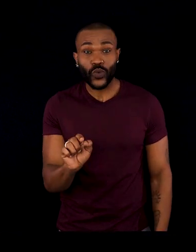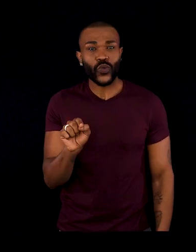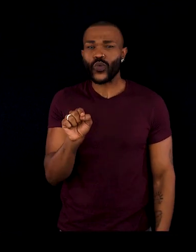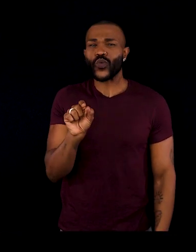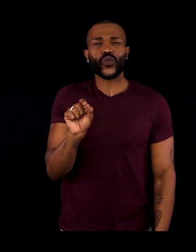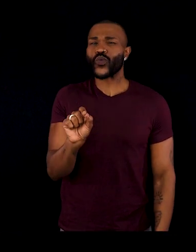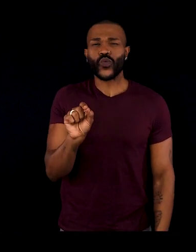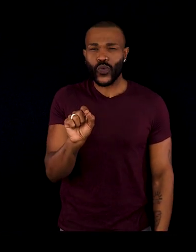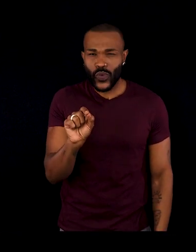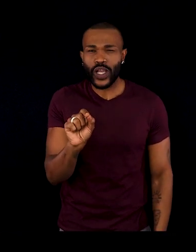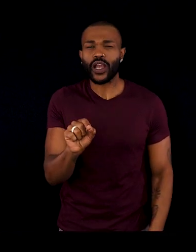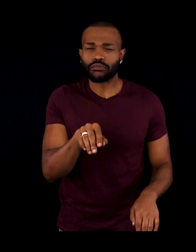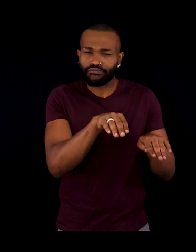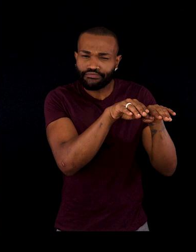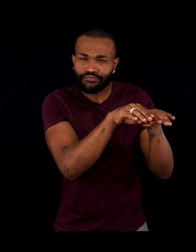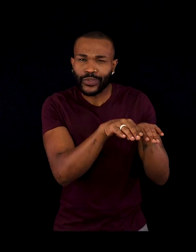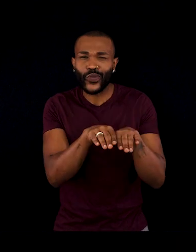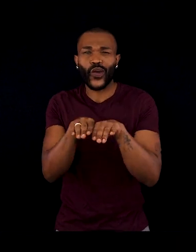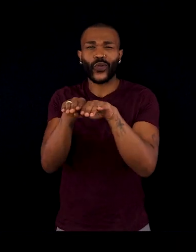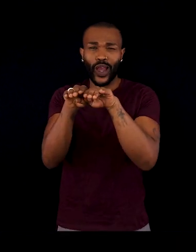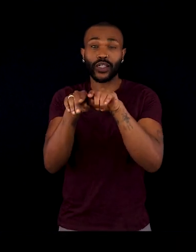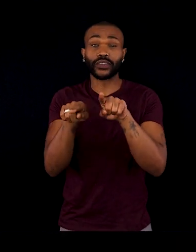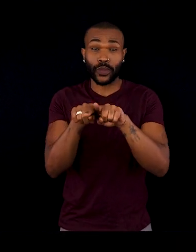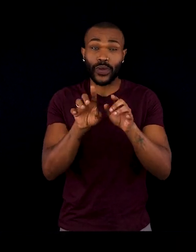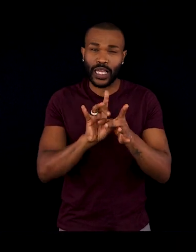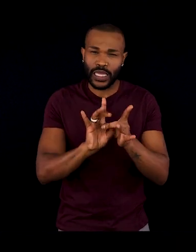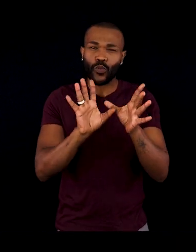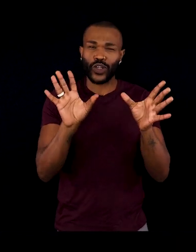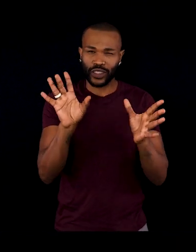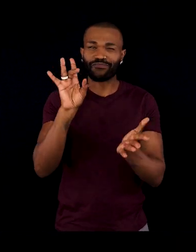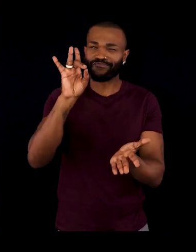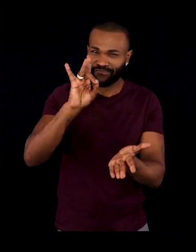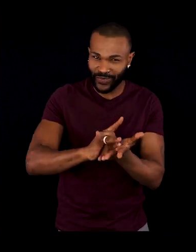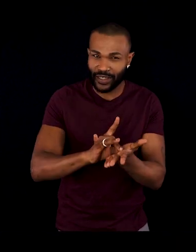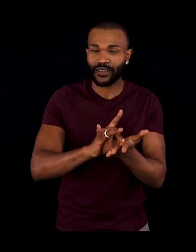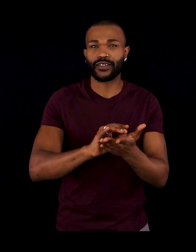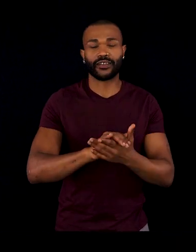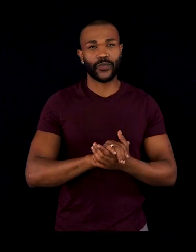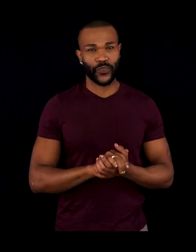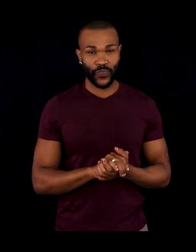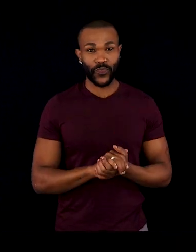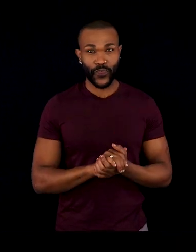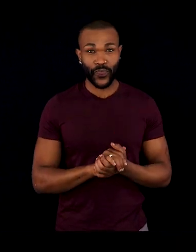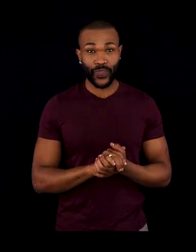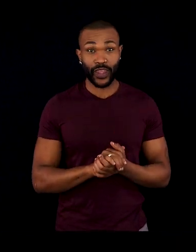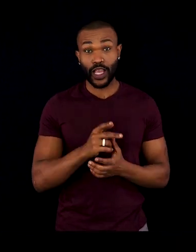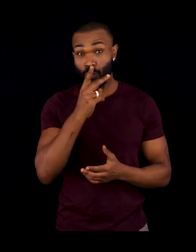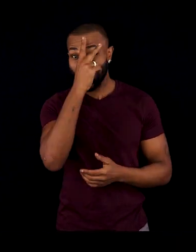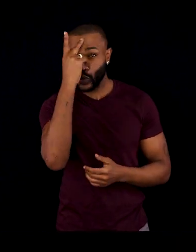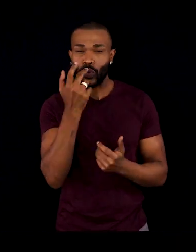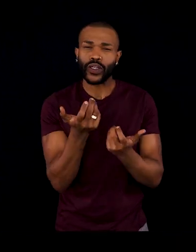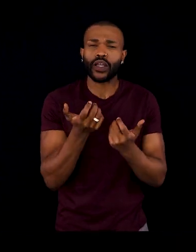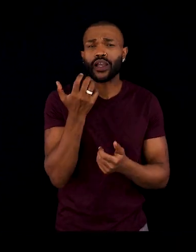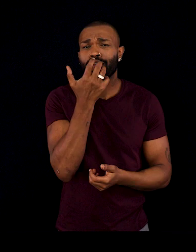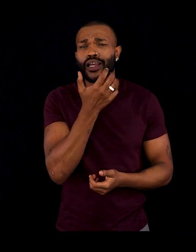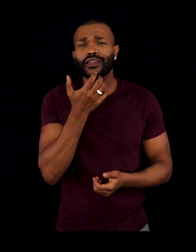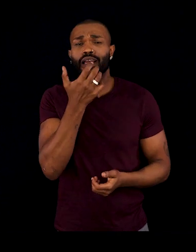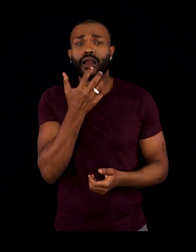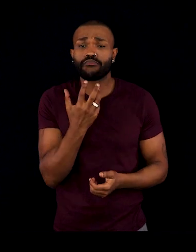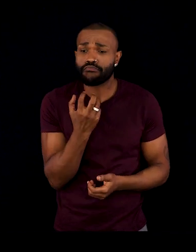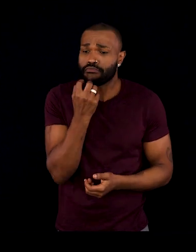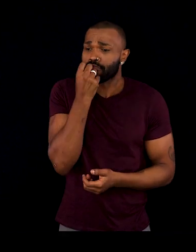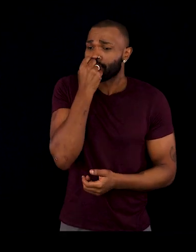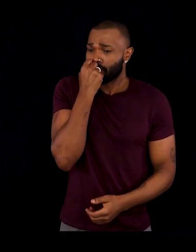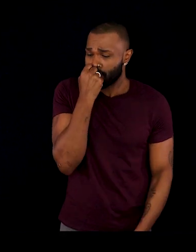chegar à igualdade, à democracia verdadeira. Como quem quer cantar, mas não canta.